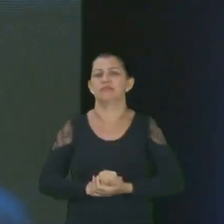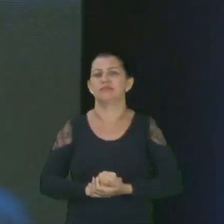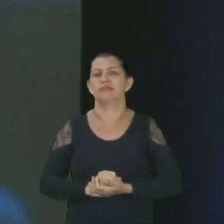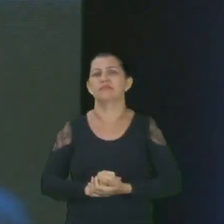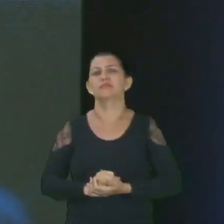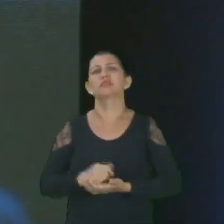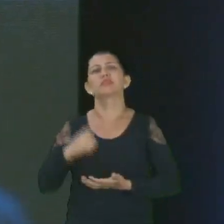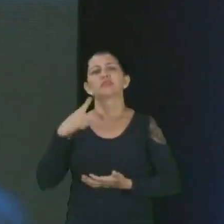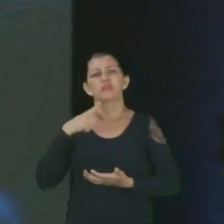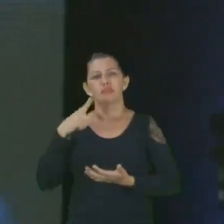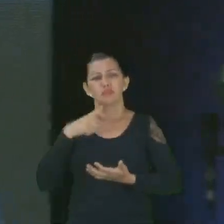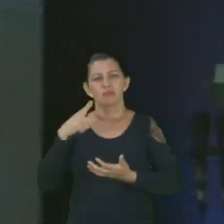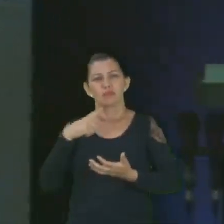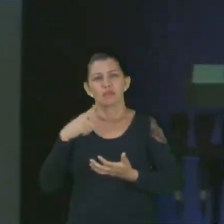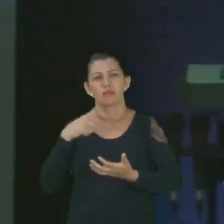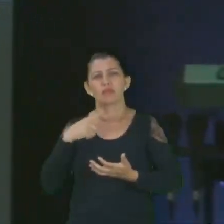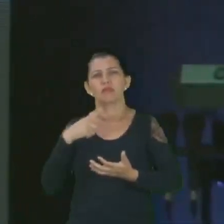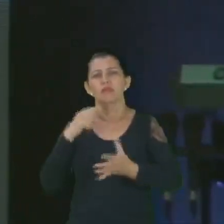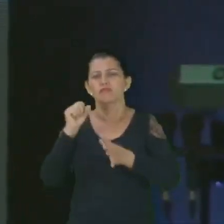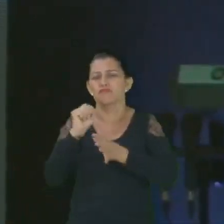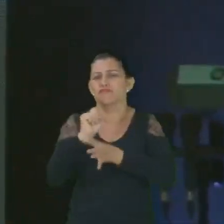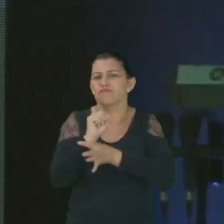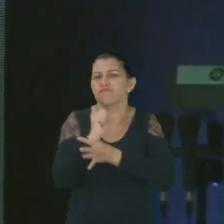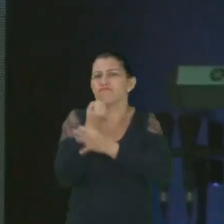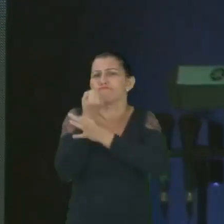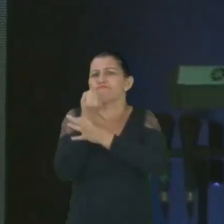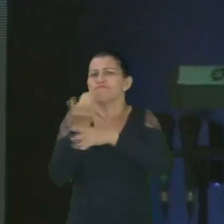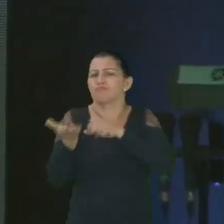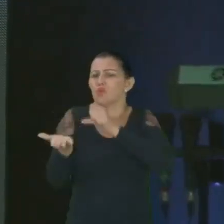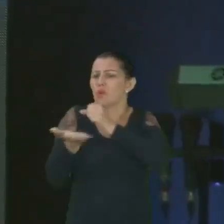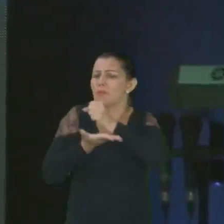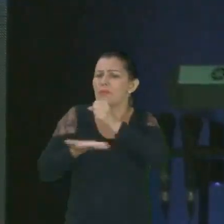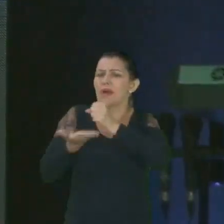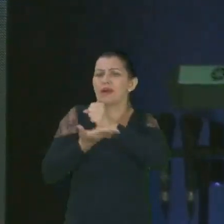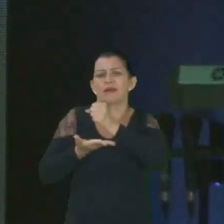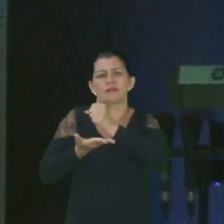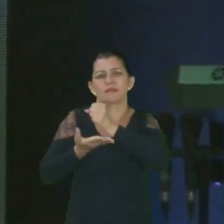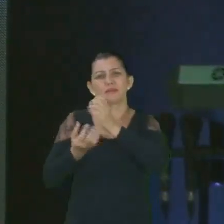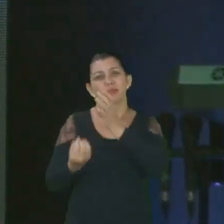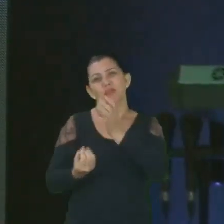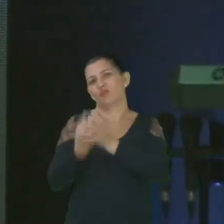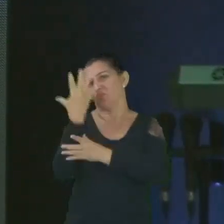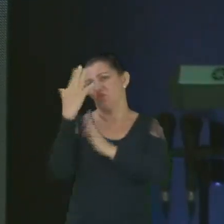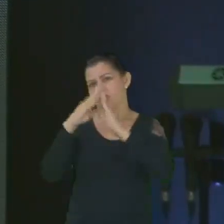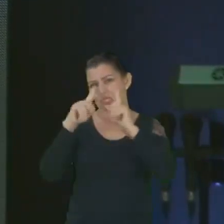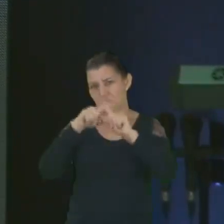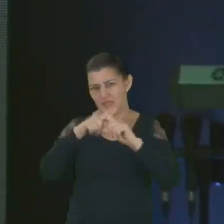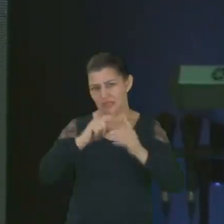um fundamento para ser igreja.